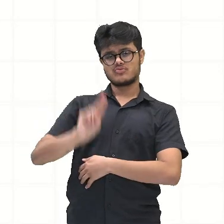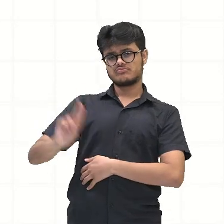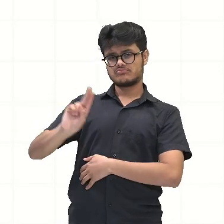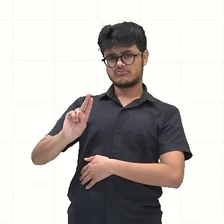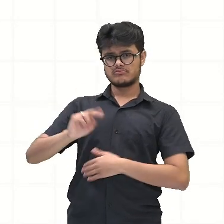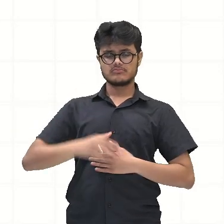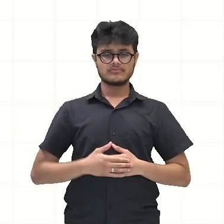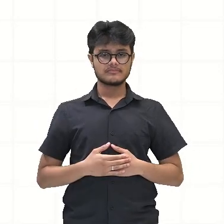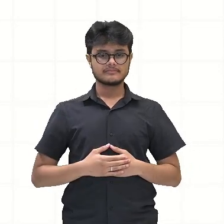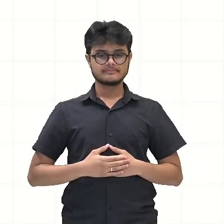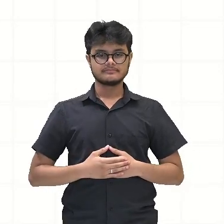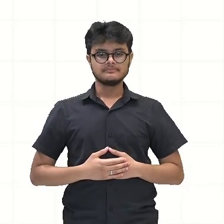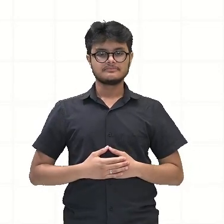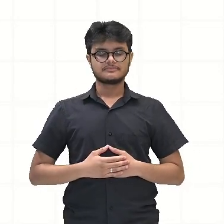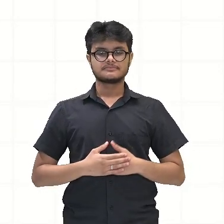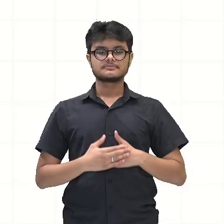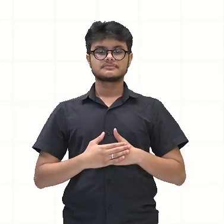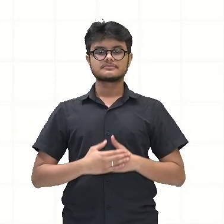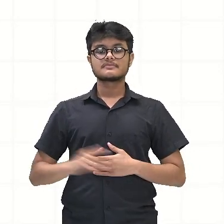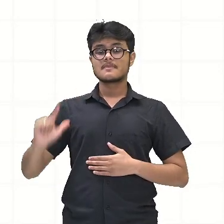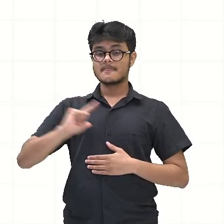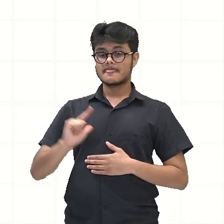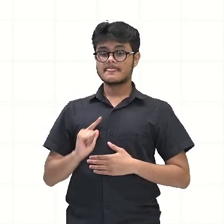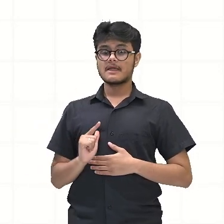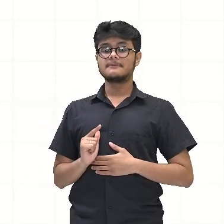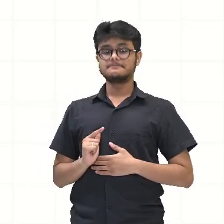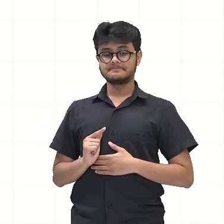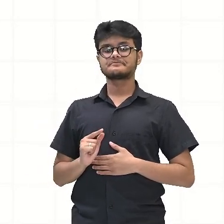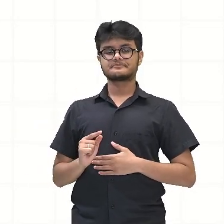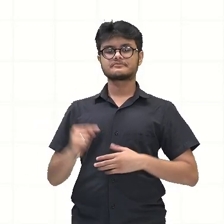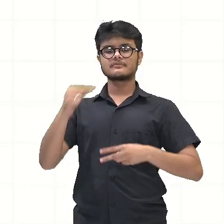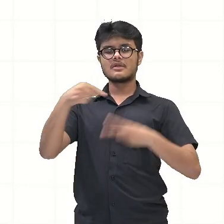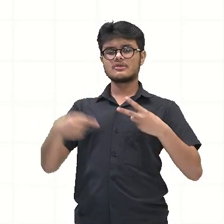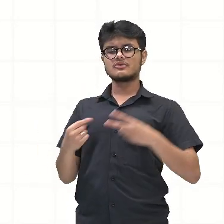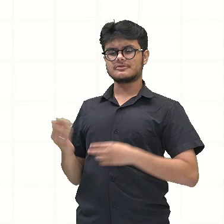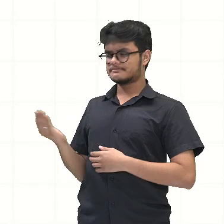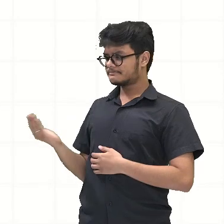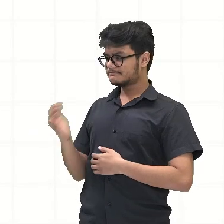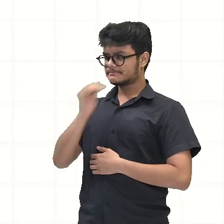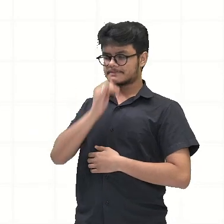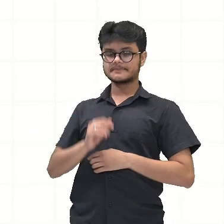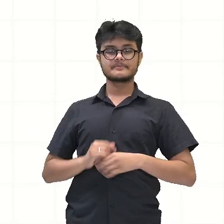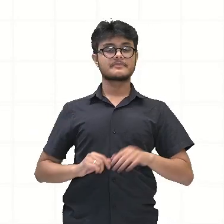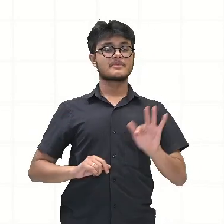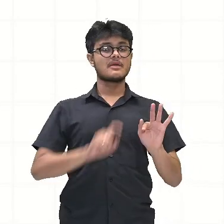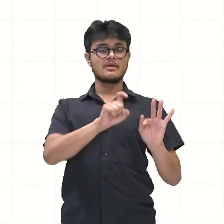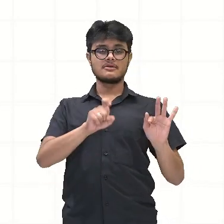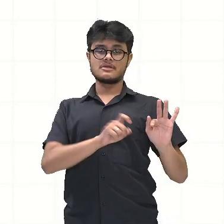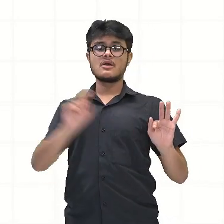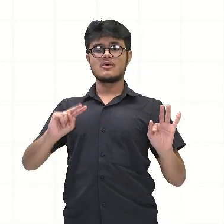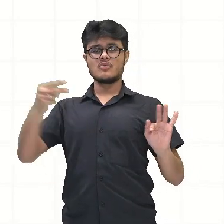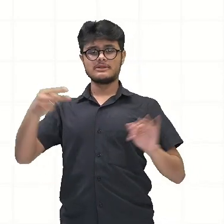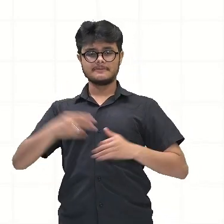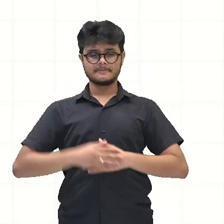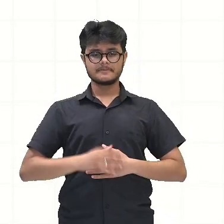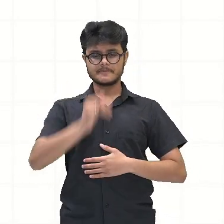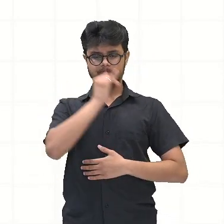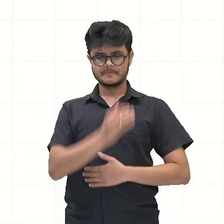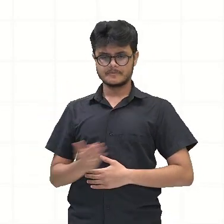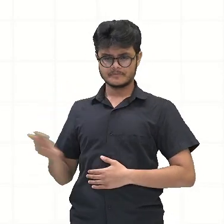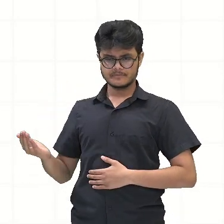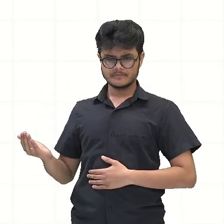bom? Então, temos aqui dois exemplos de função quadrática, f de x igual